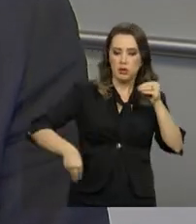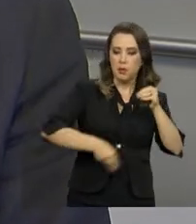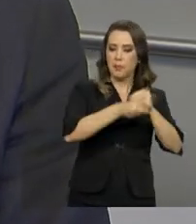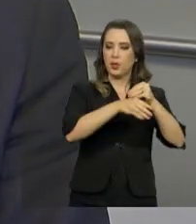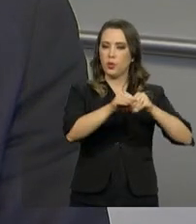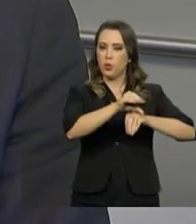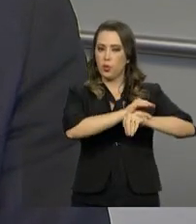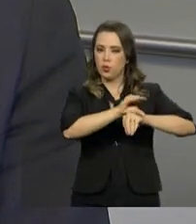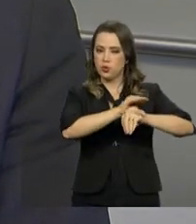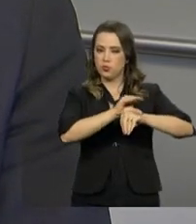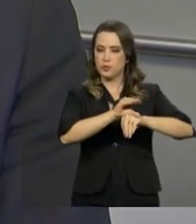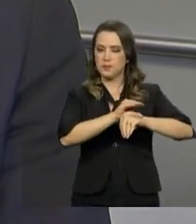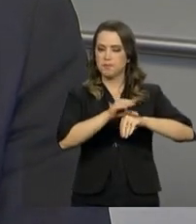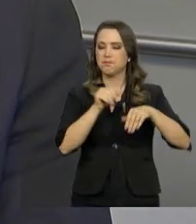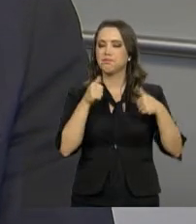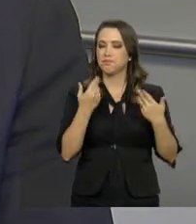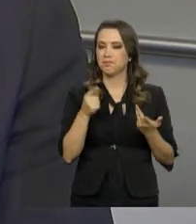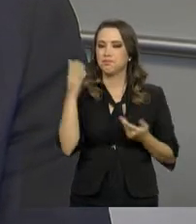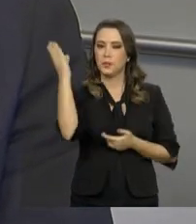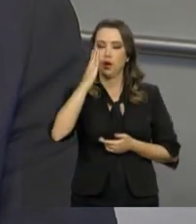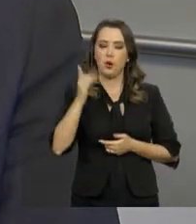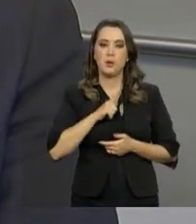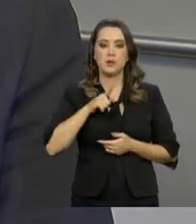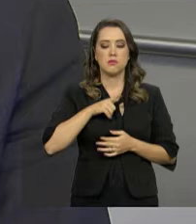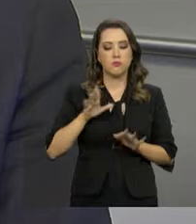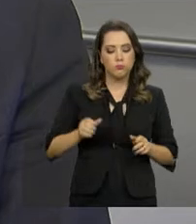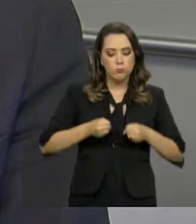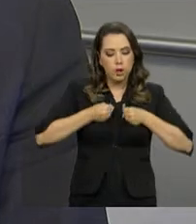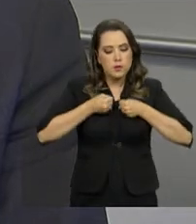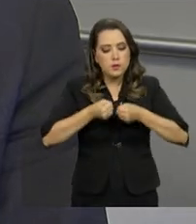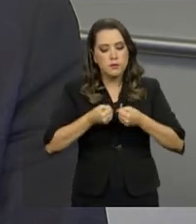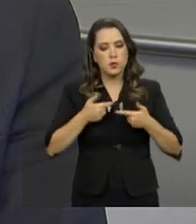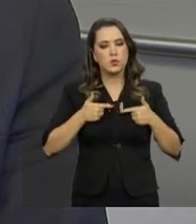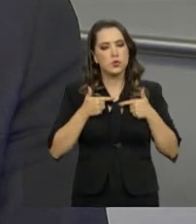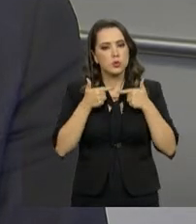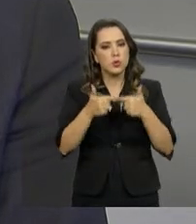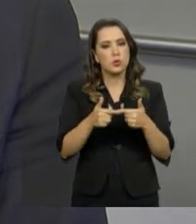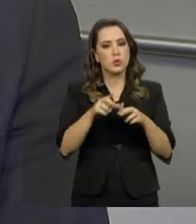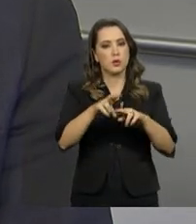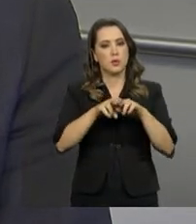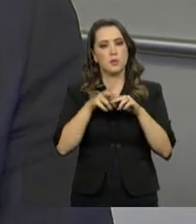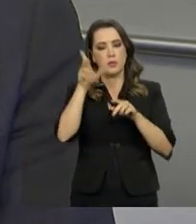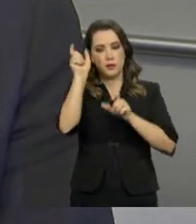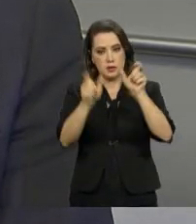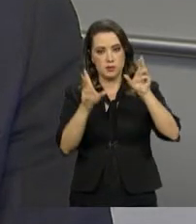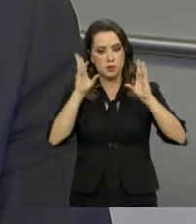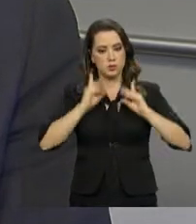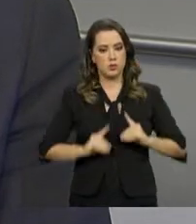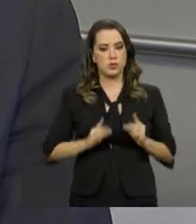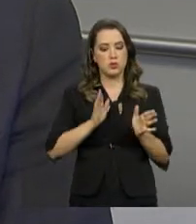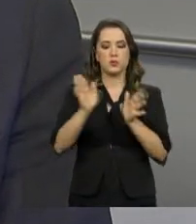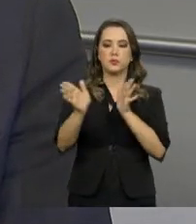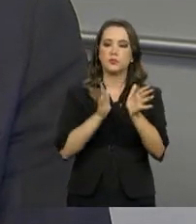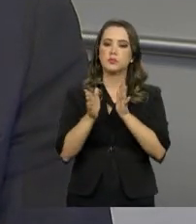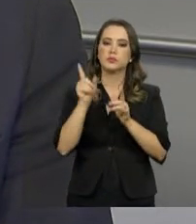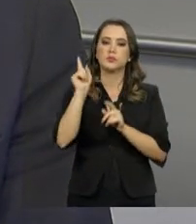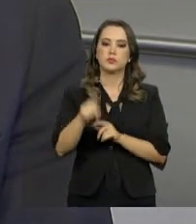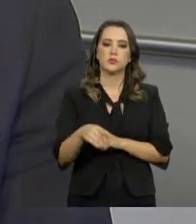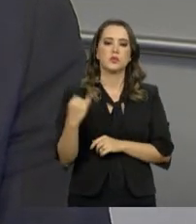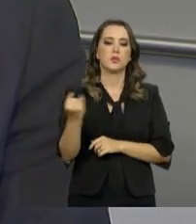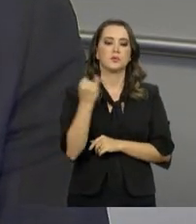constitucional no país então o brasil tem envidado esforços para melhorar a vida das pessoas com deficiência ea acessibilidade é uma